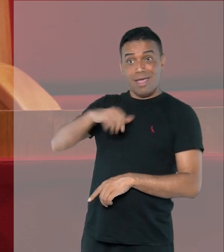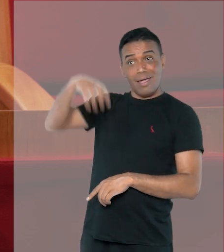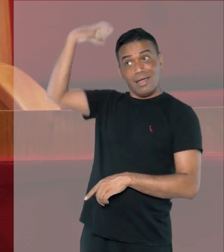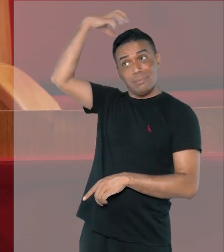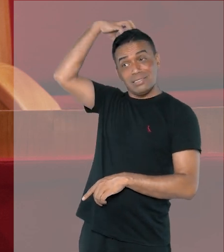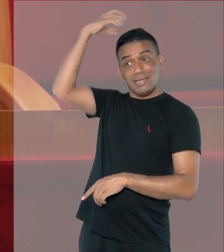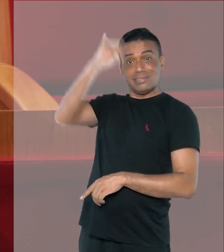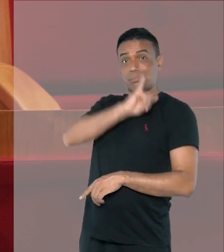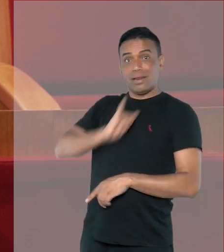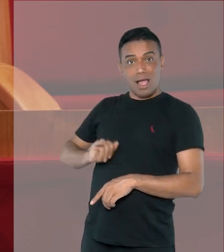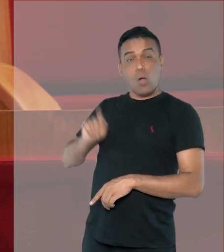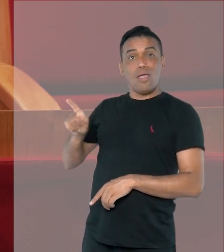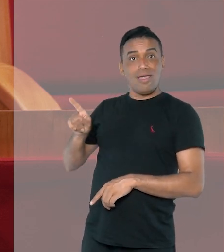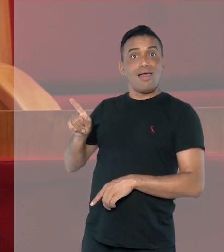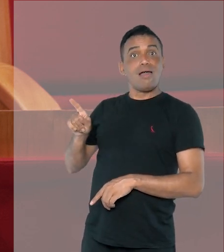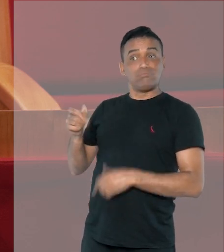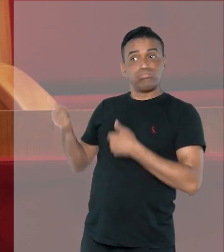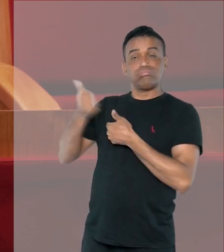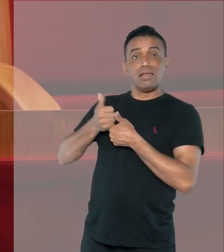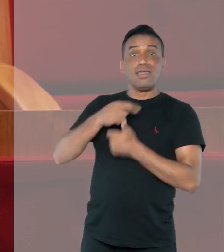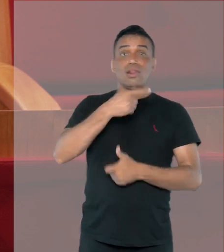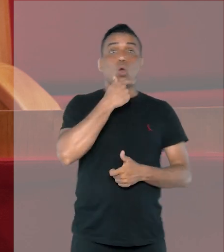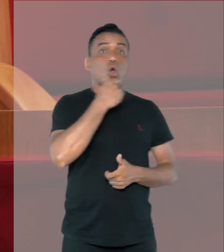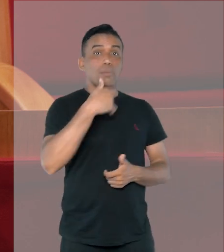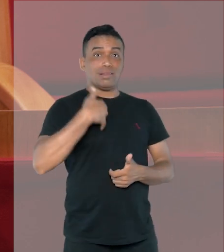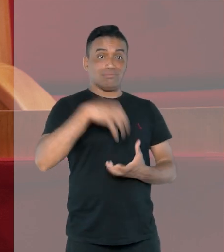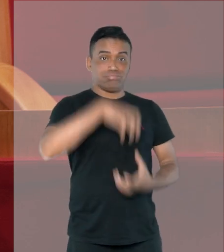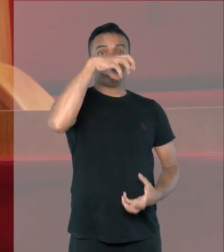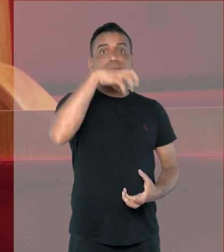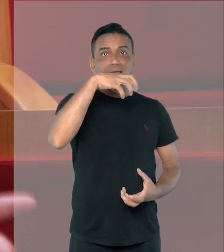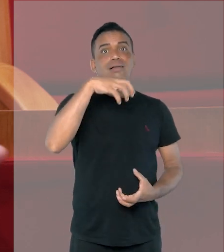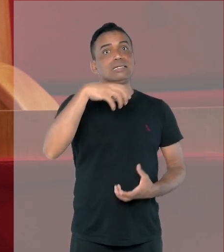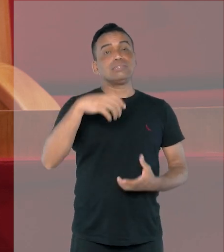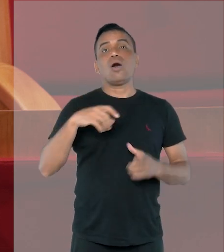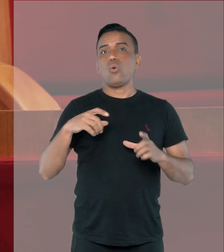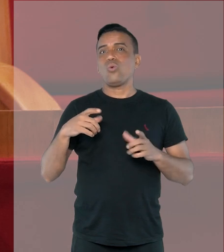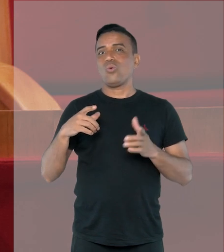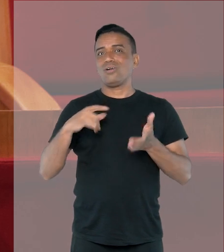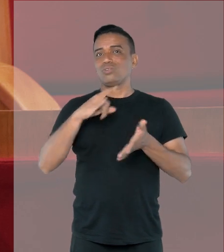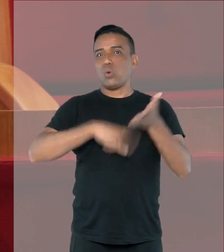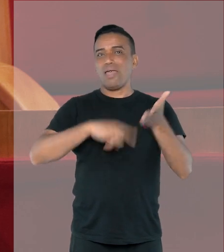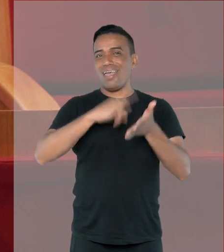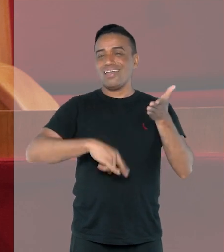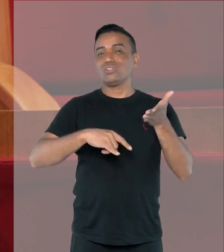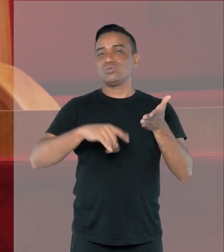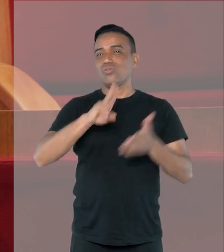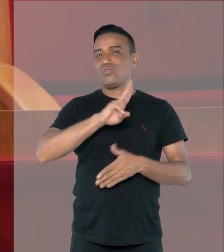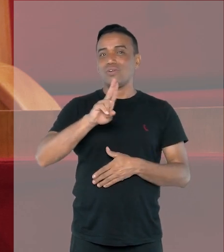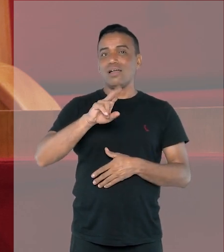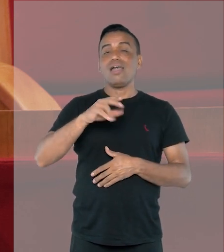velho, o príncipe do Grão-Pará, então tinha o título também era chamado de Sua Alteza Imperial, não é